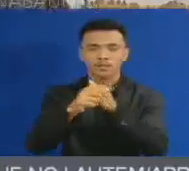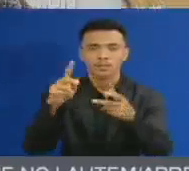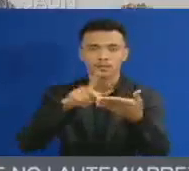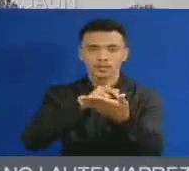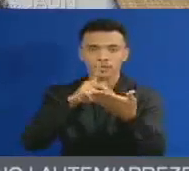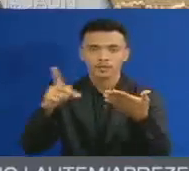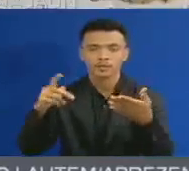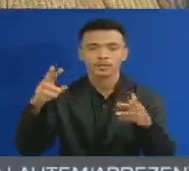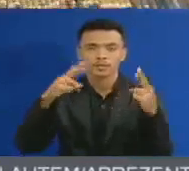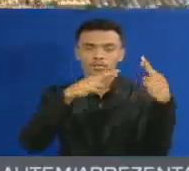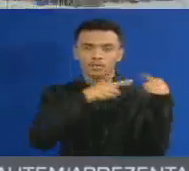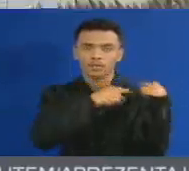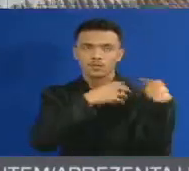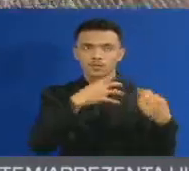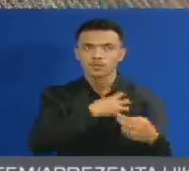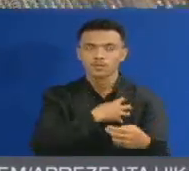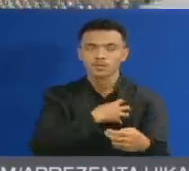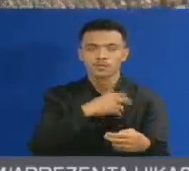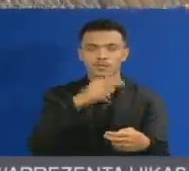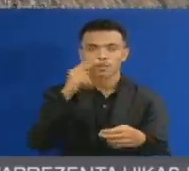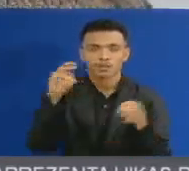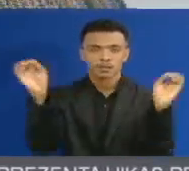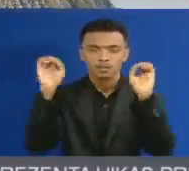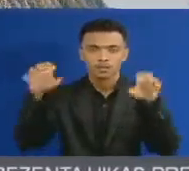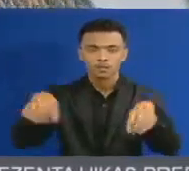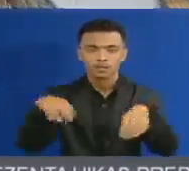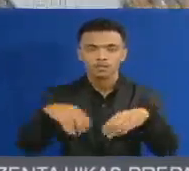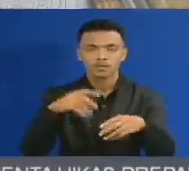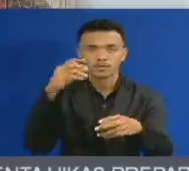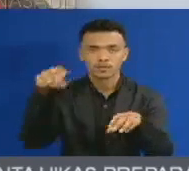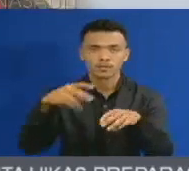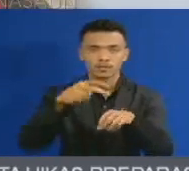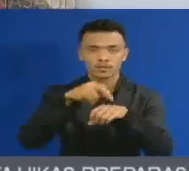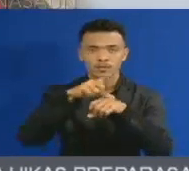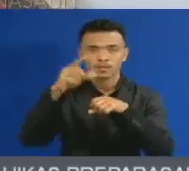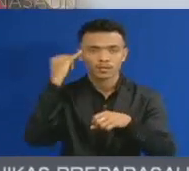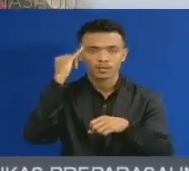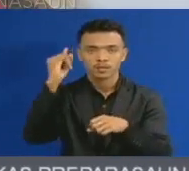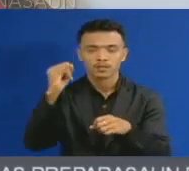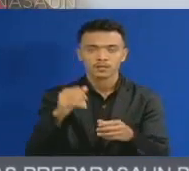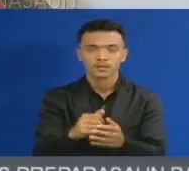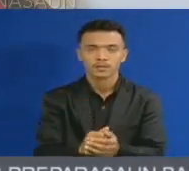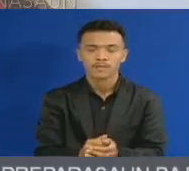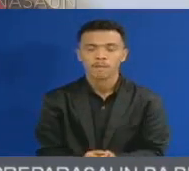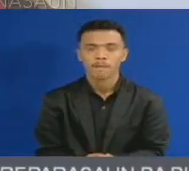sirané, competência Polícia Nacional Timor-Leste, lá o Serviço Nacional Inteligência. Tarefa serviço